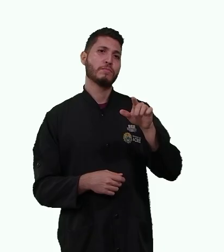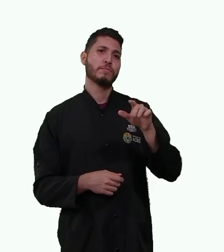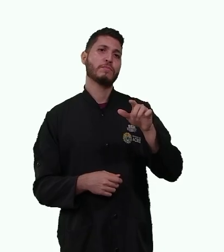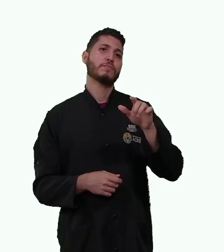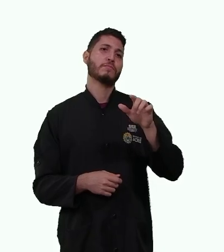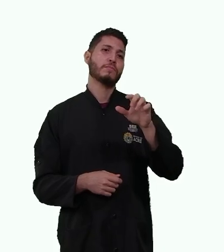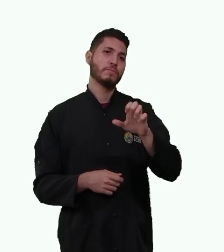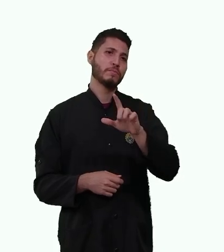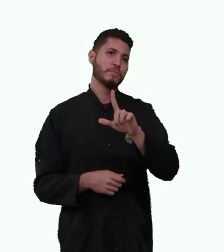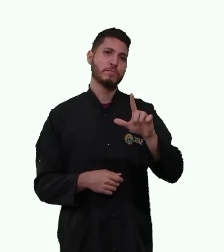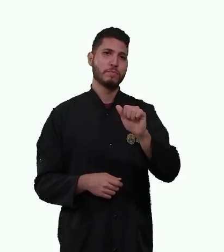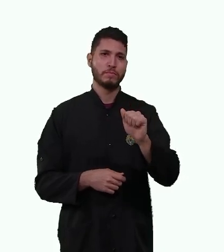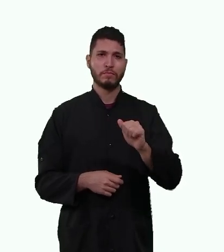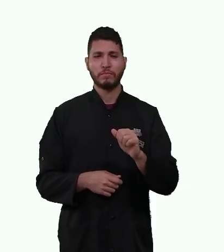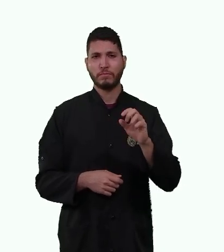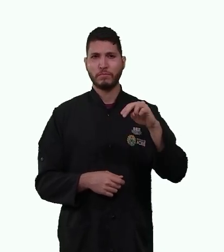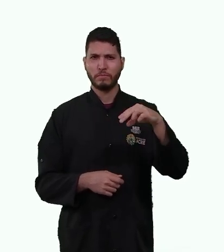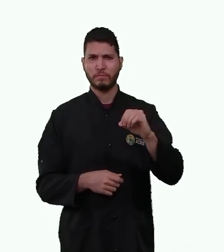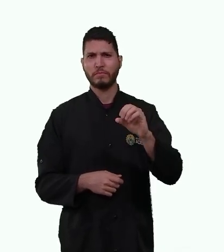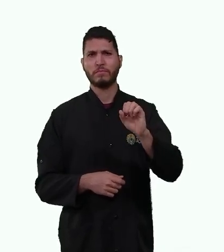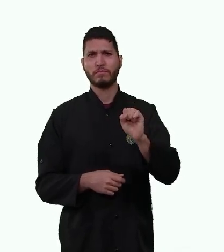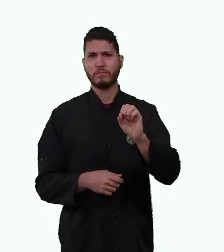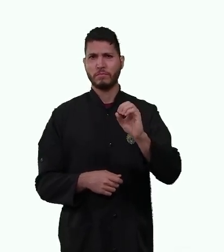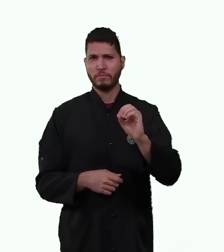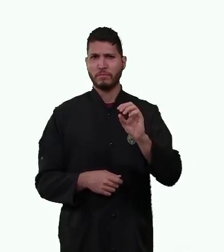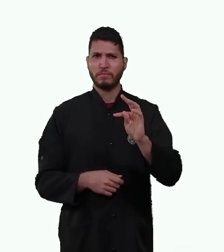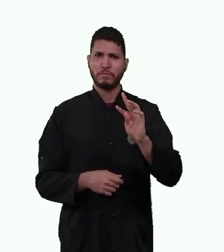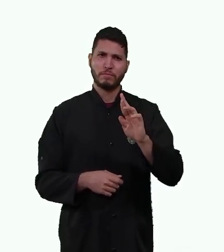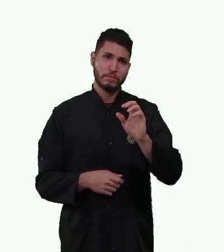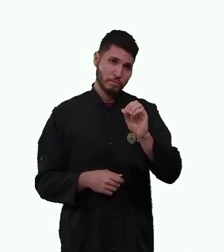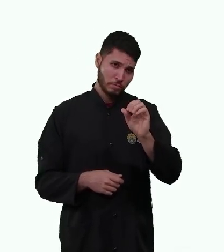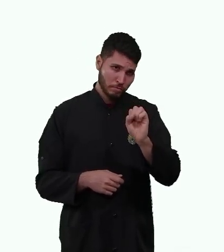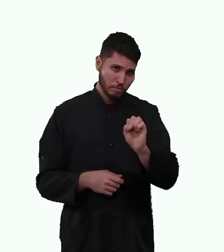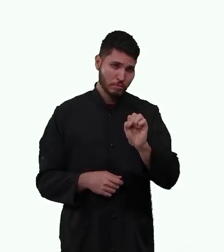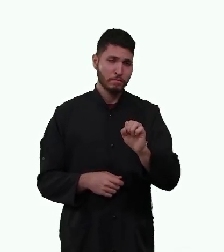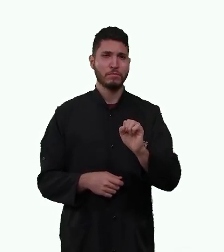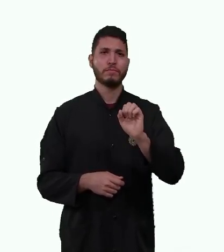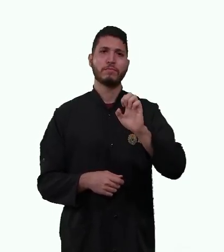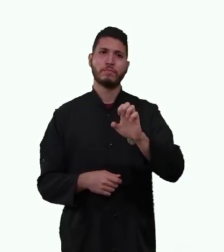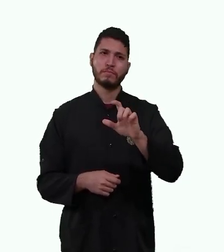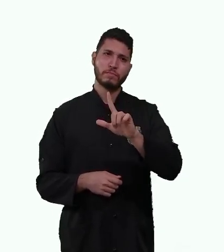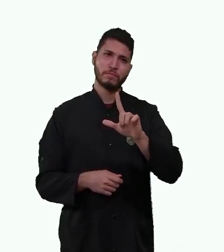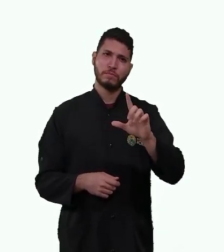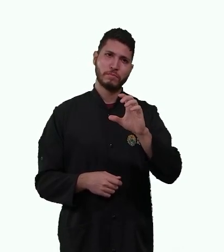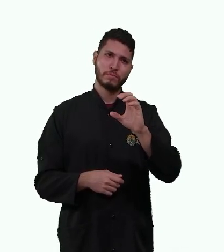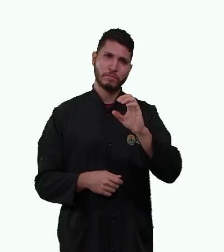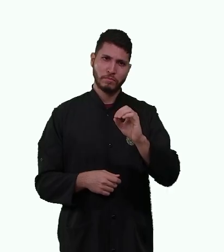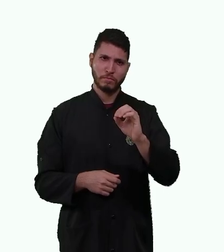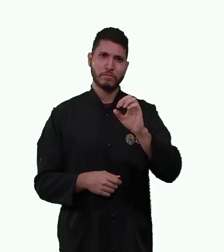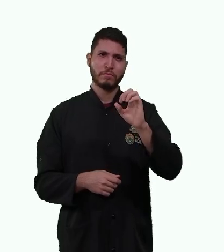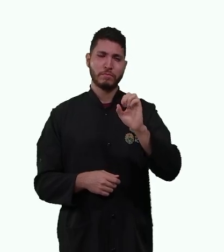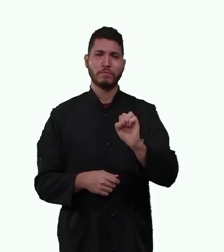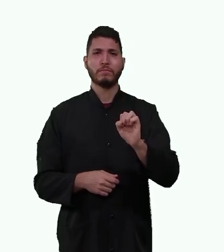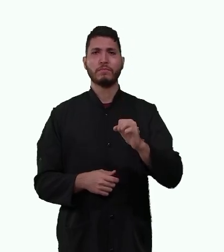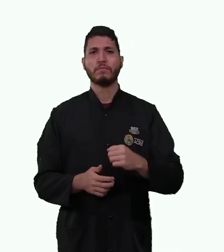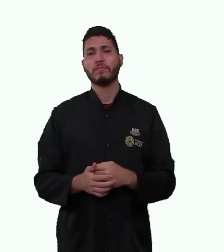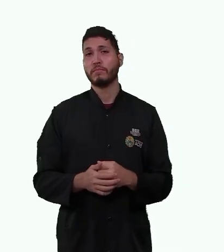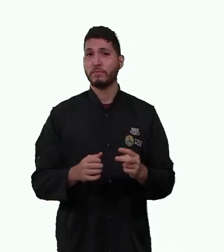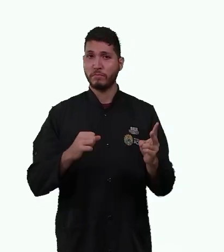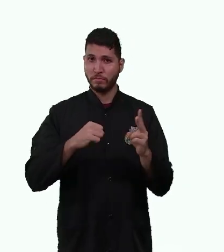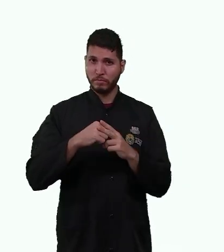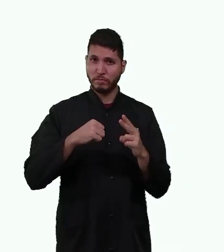ela, nosotros, nós, e ellos, eles. Aqui nós temos o